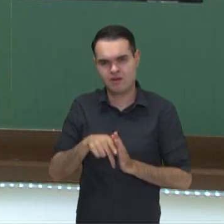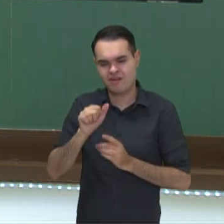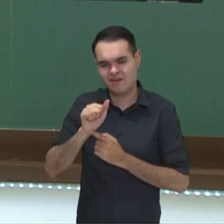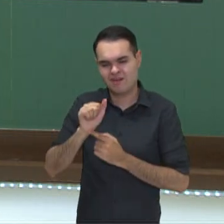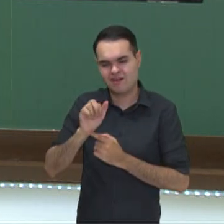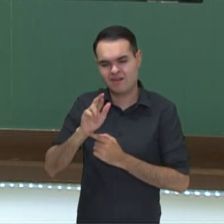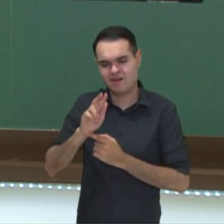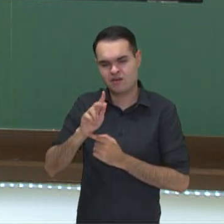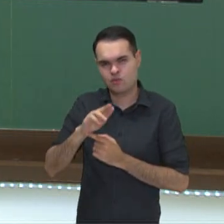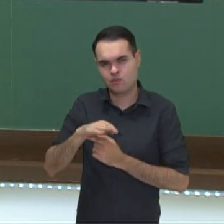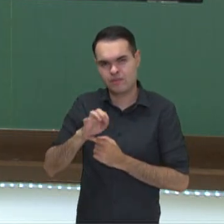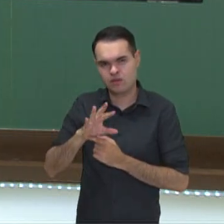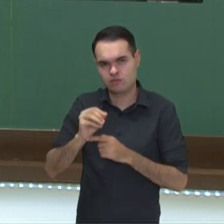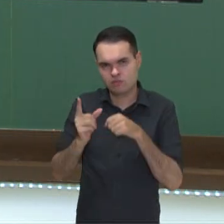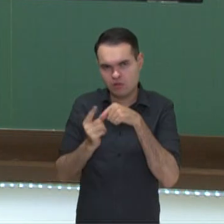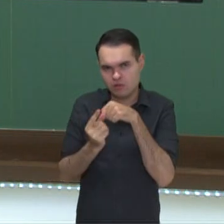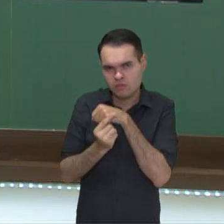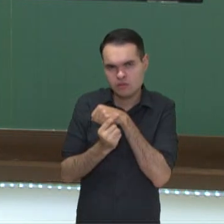do que está sendo mostrado.